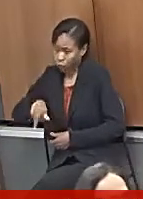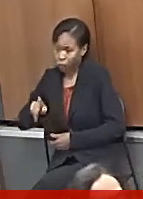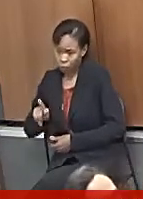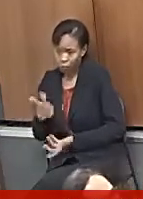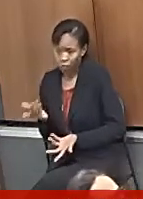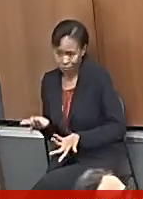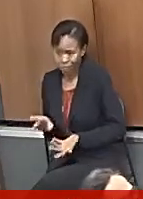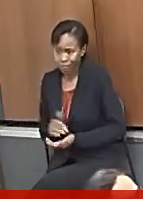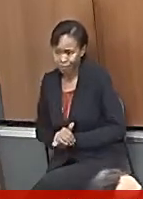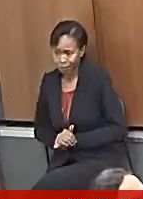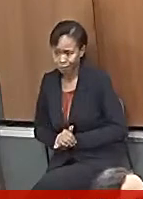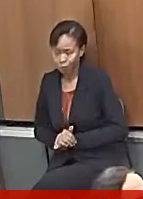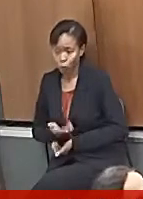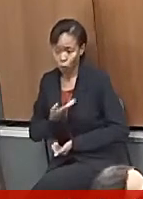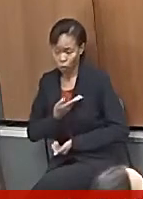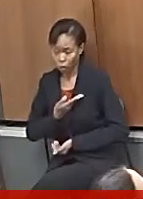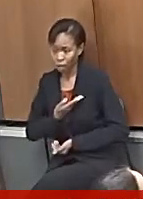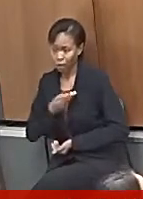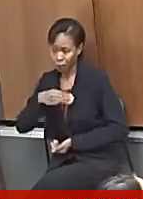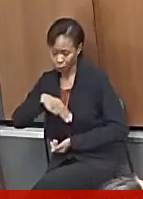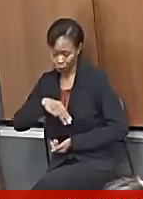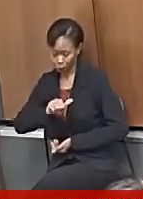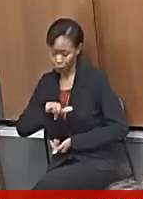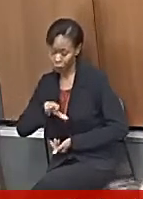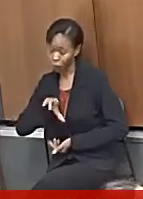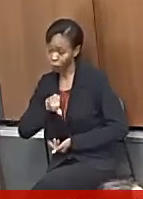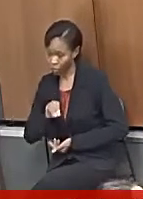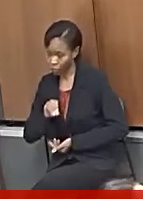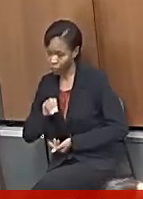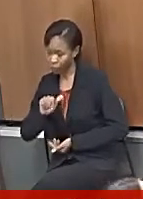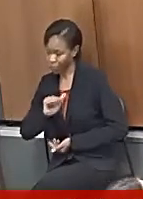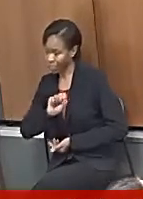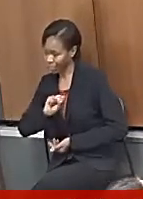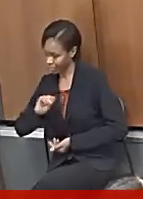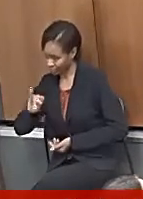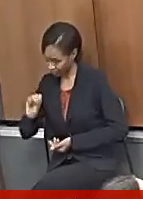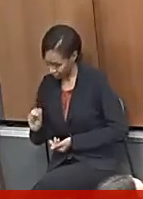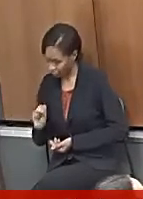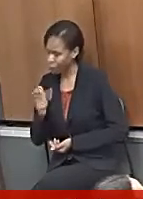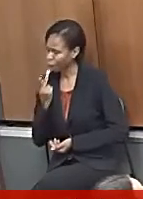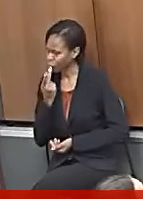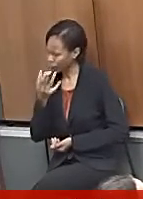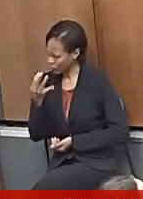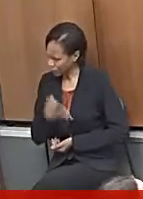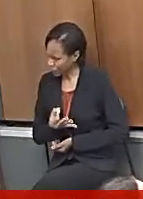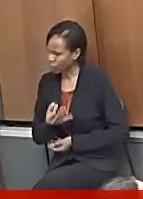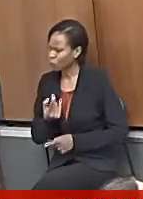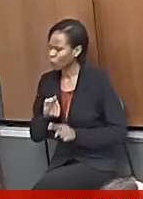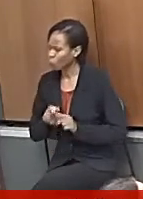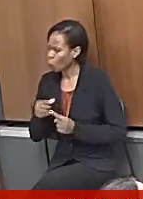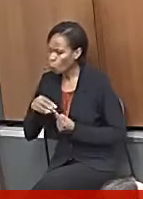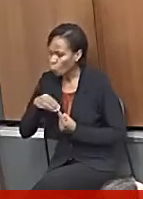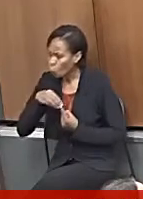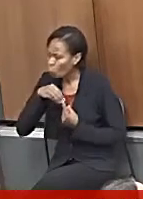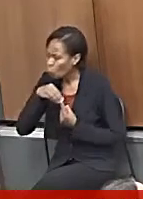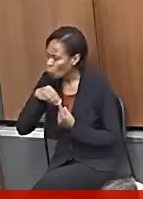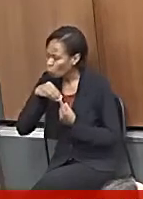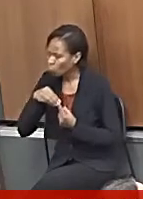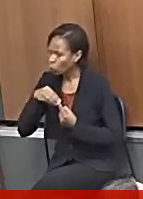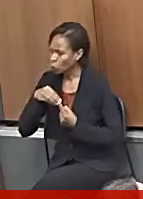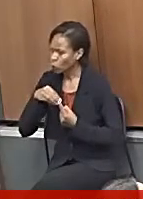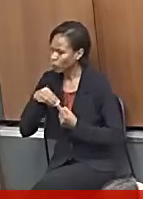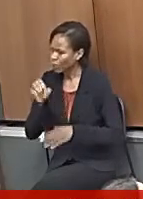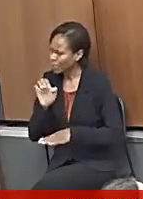colega aqui o nosso amigo mar já se colocou bem porque a única único estado que não